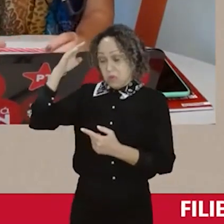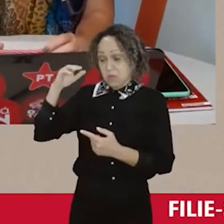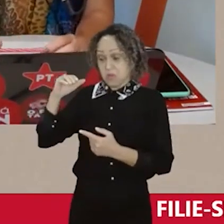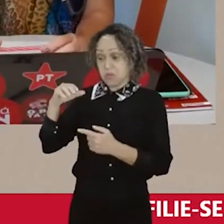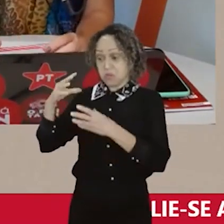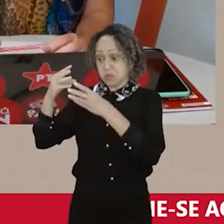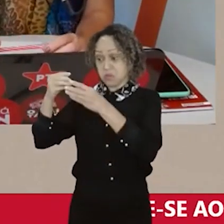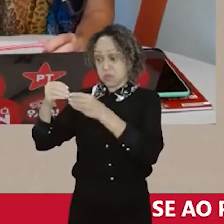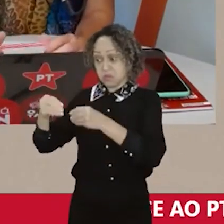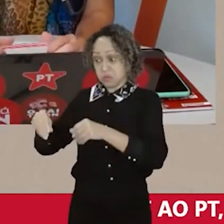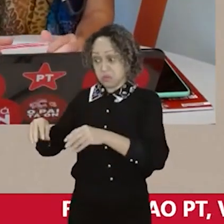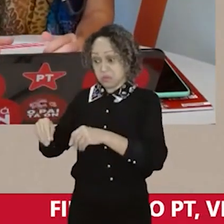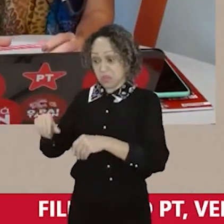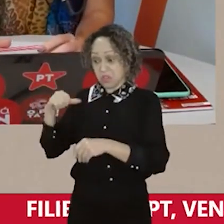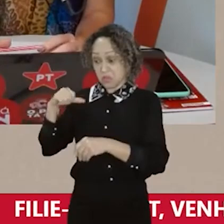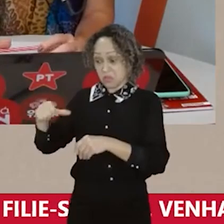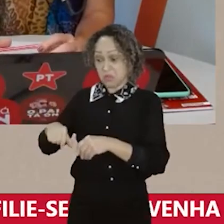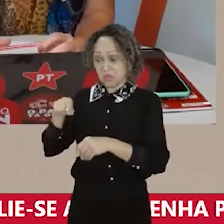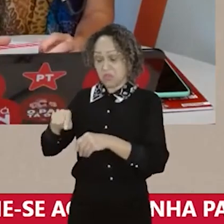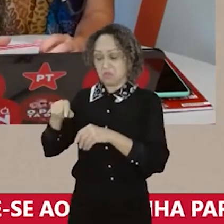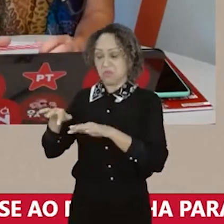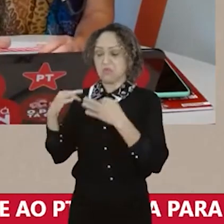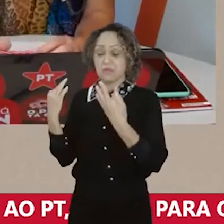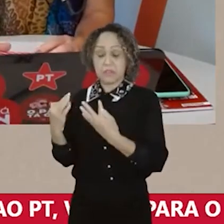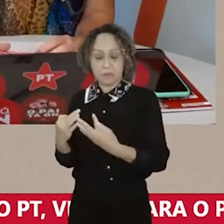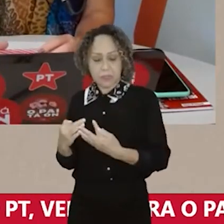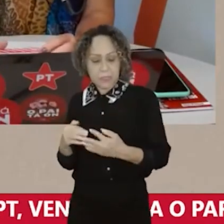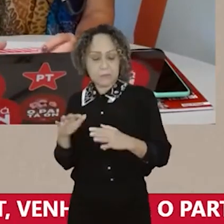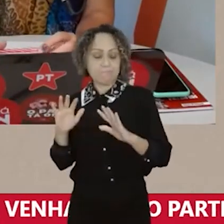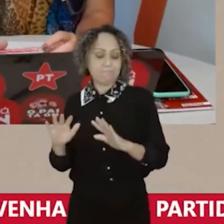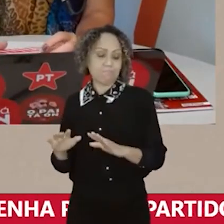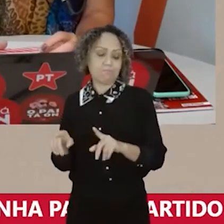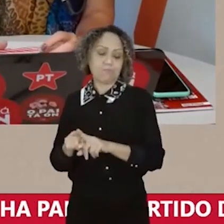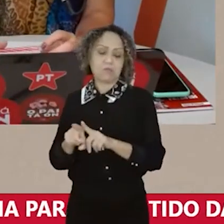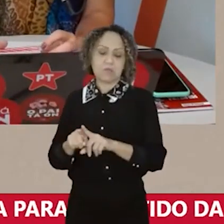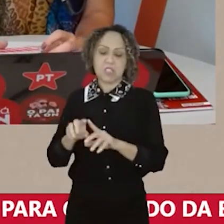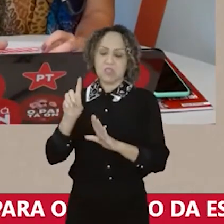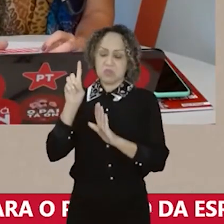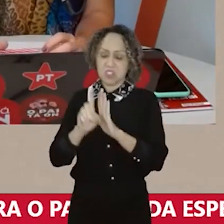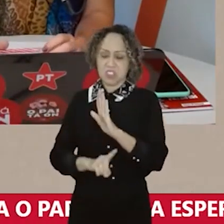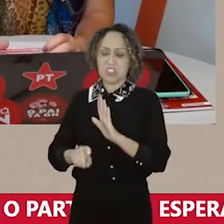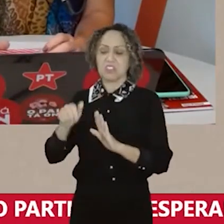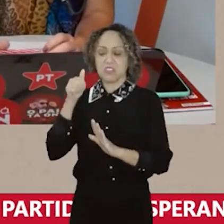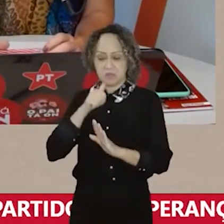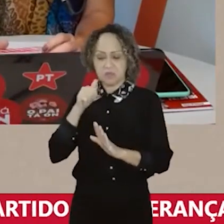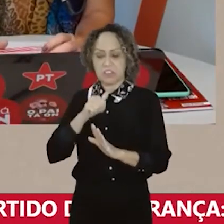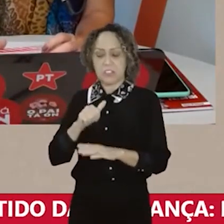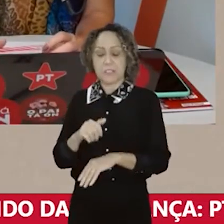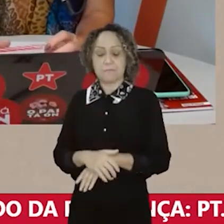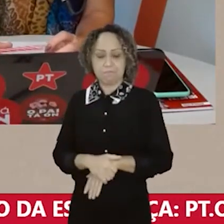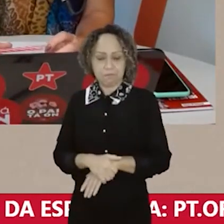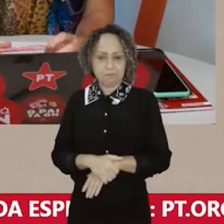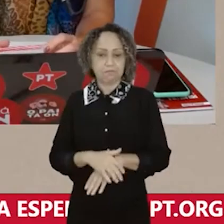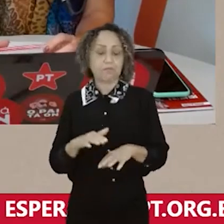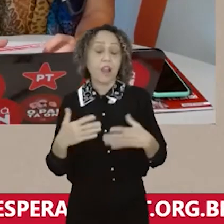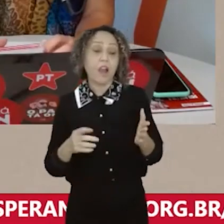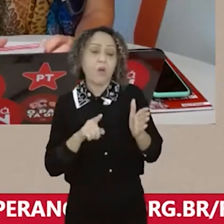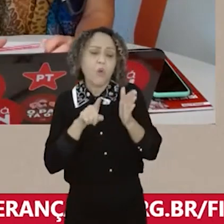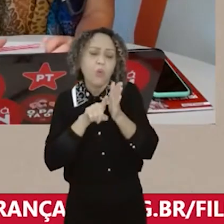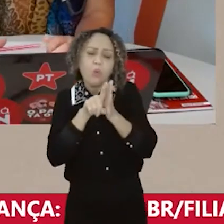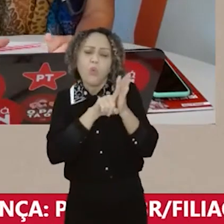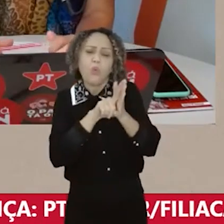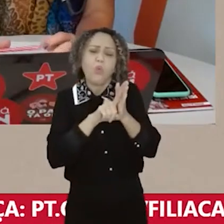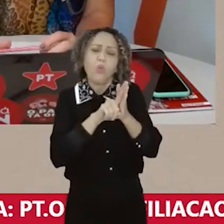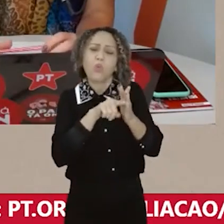e, com isso, a destruição dos direitos das mulheres. Passaram esses 18 anos e olhando o conjunto das pesquisas, das